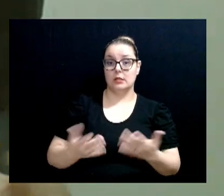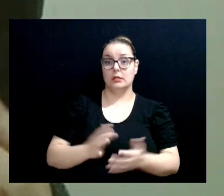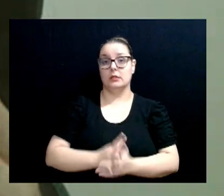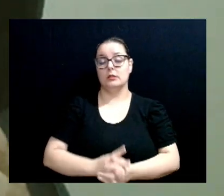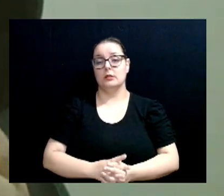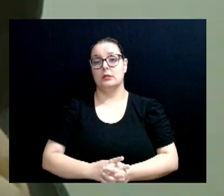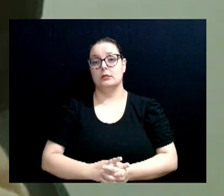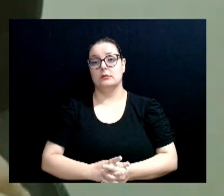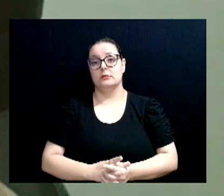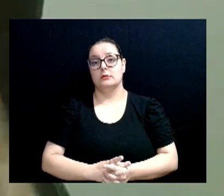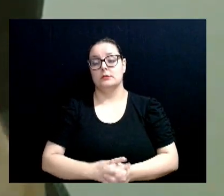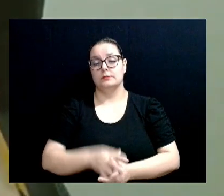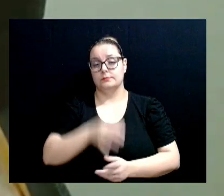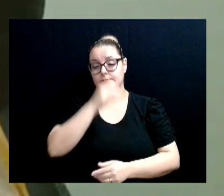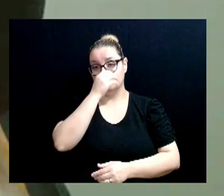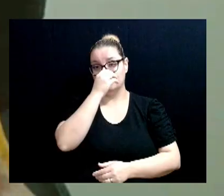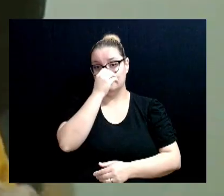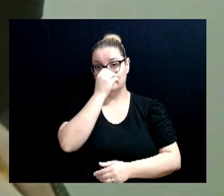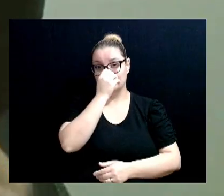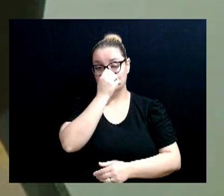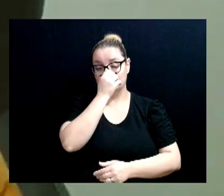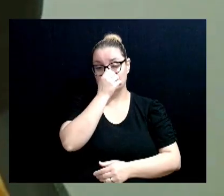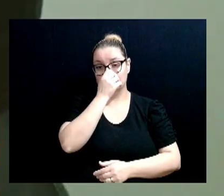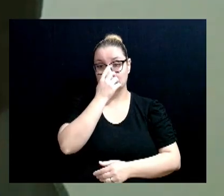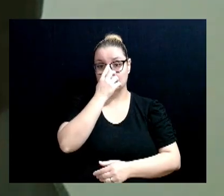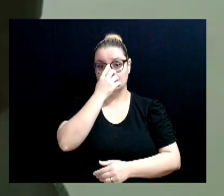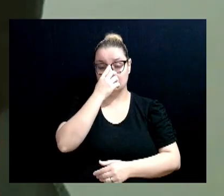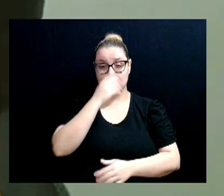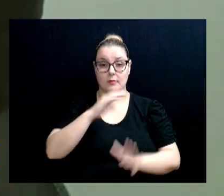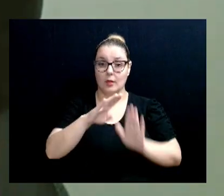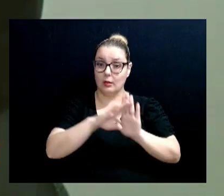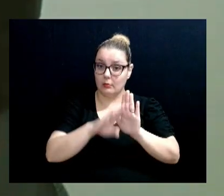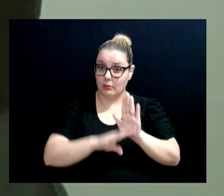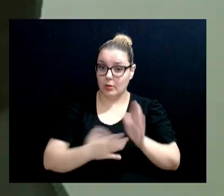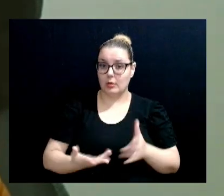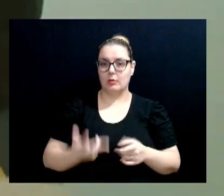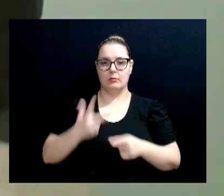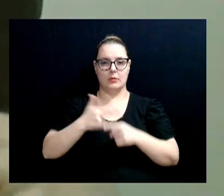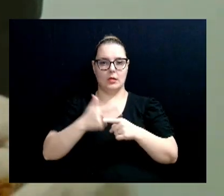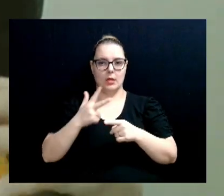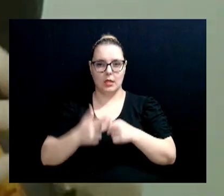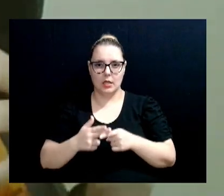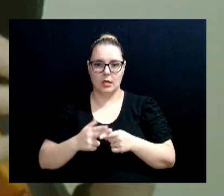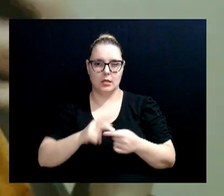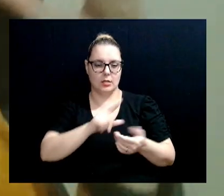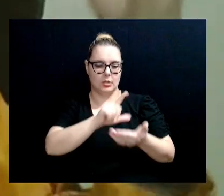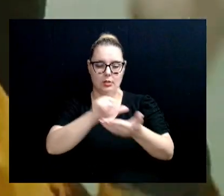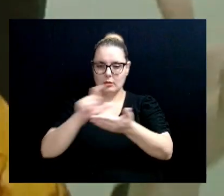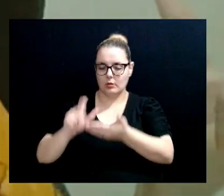questão de uso de programas, né, para editar fotos, né? Então,